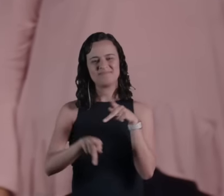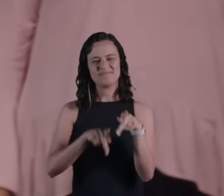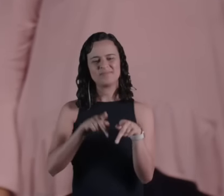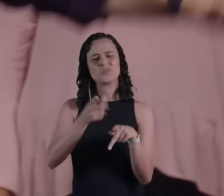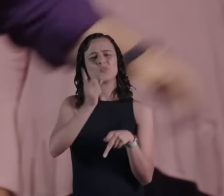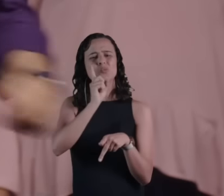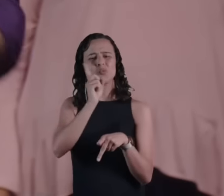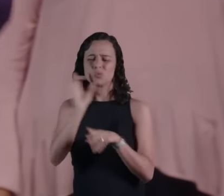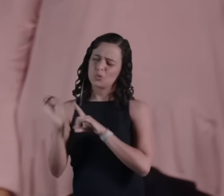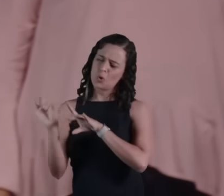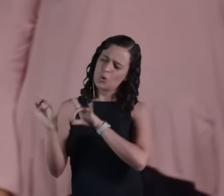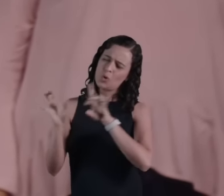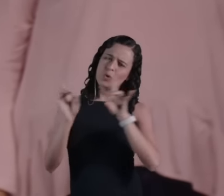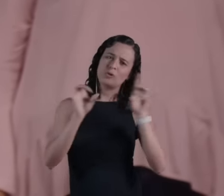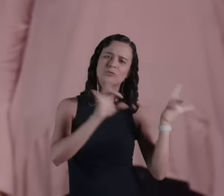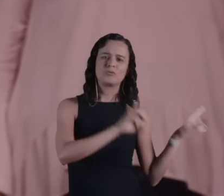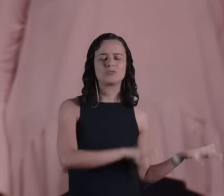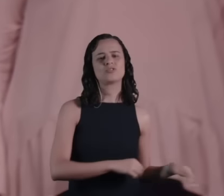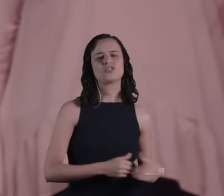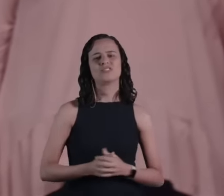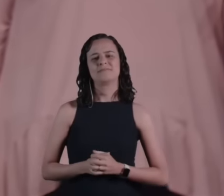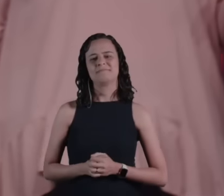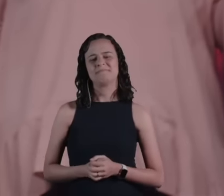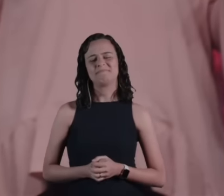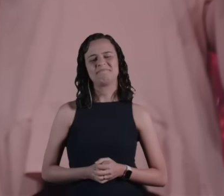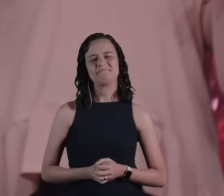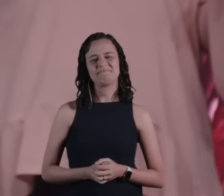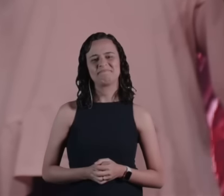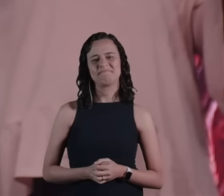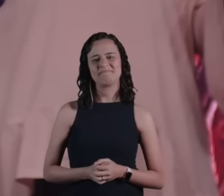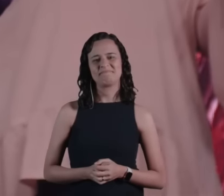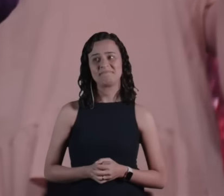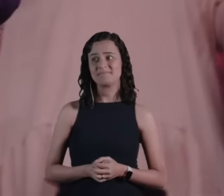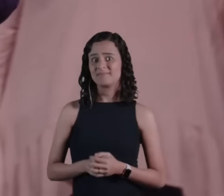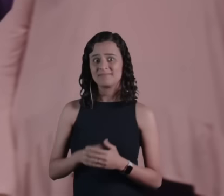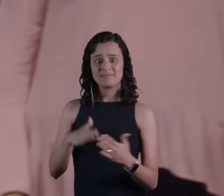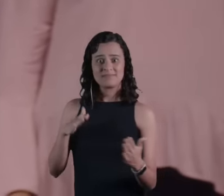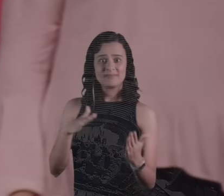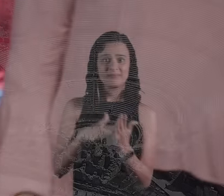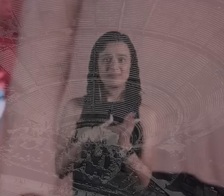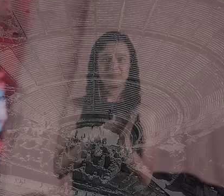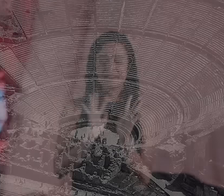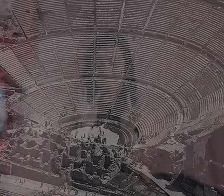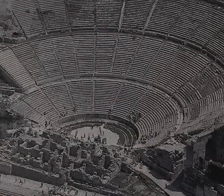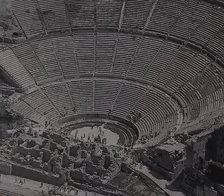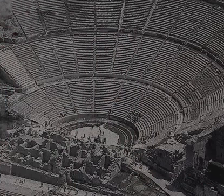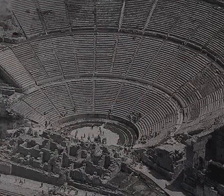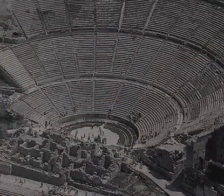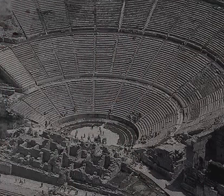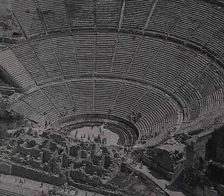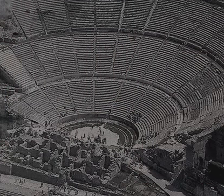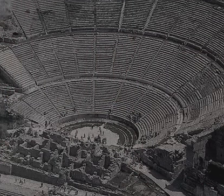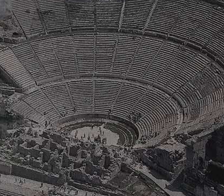todos os dias, até as consumações dos séculos.